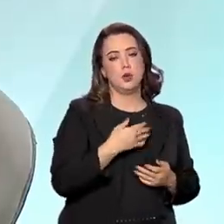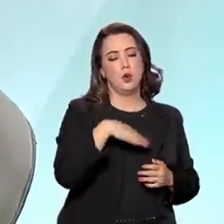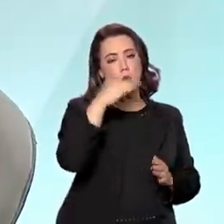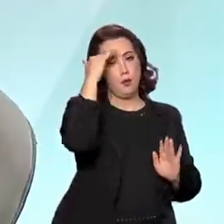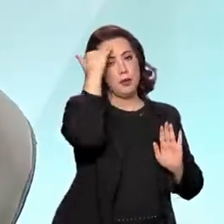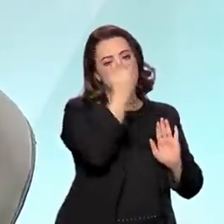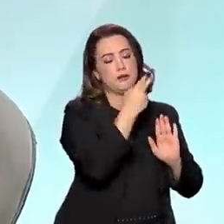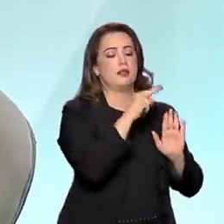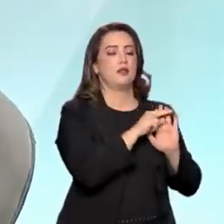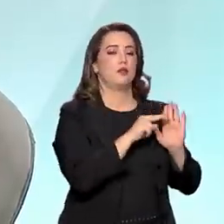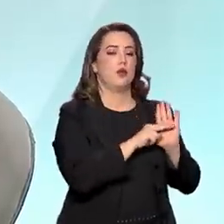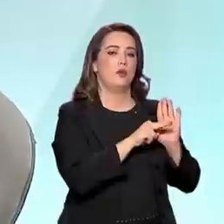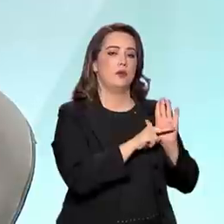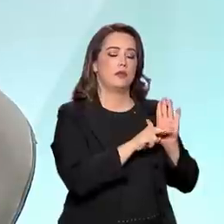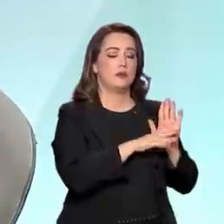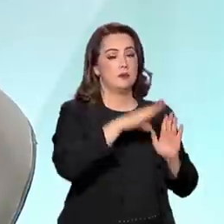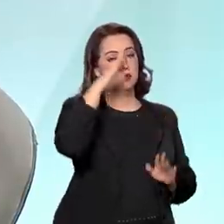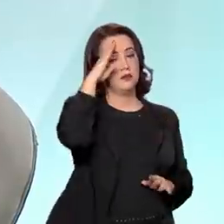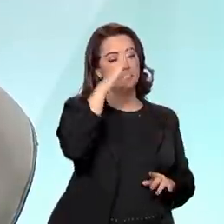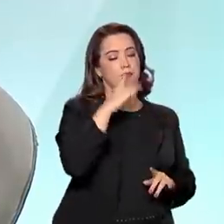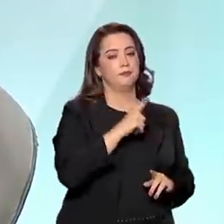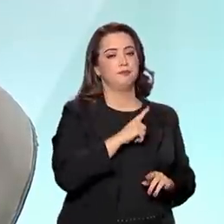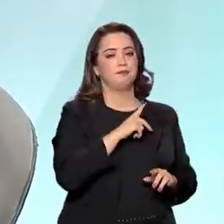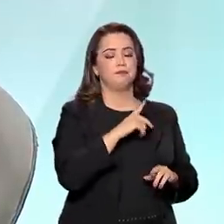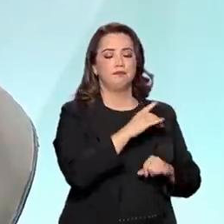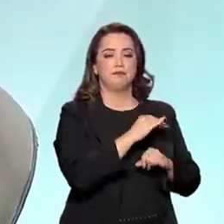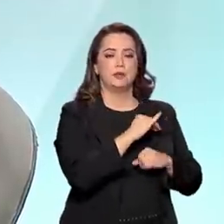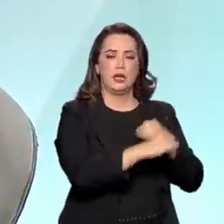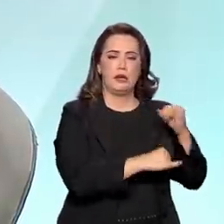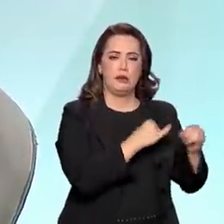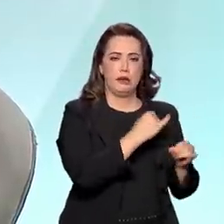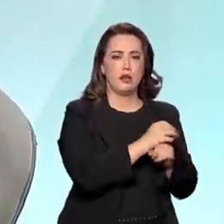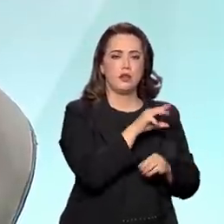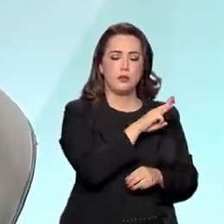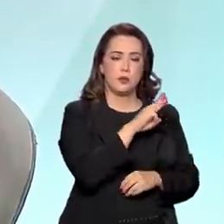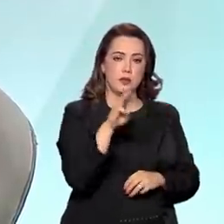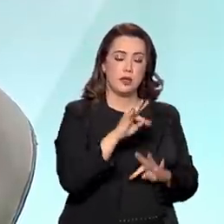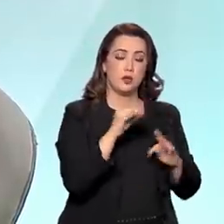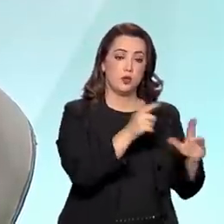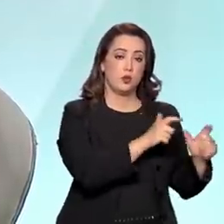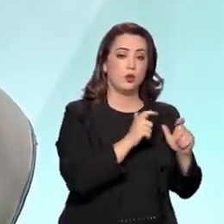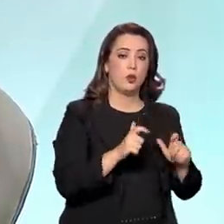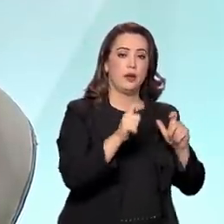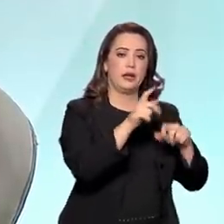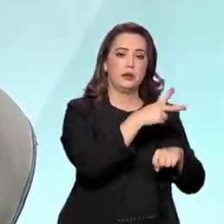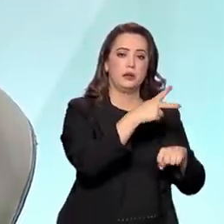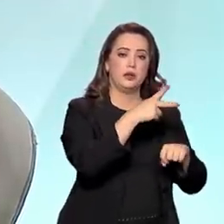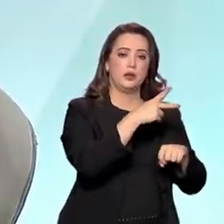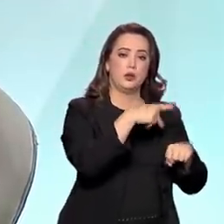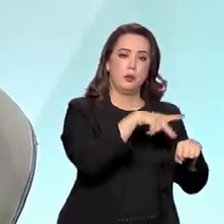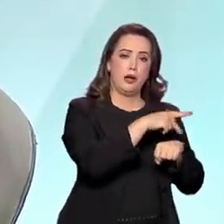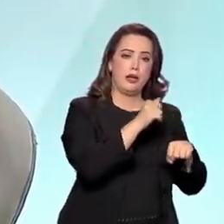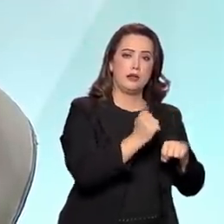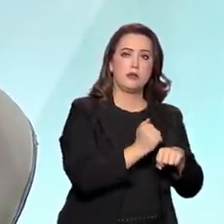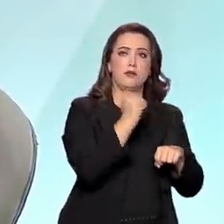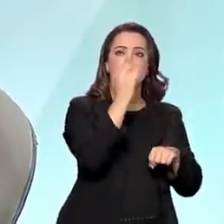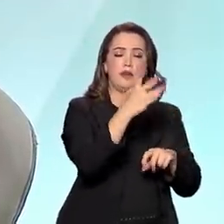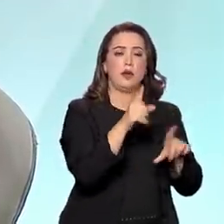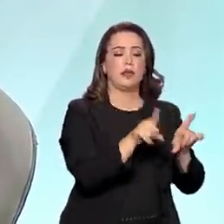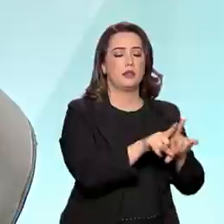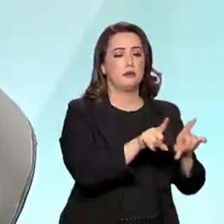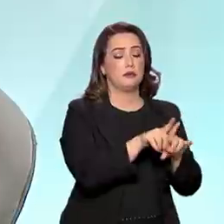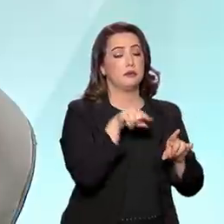é na internet e nós temos também a nossa repartições consulares toda Embaixada em todo o consulado no Brasil no exterior